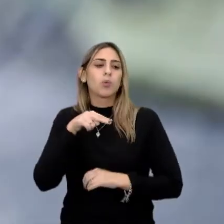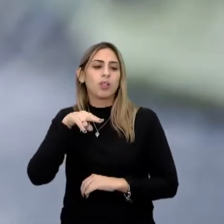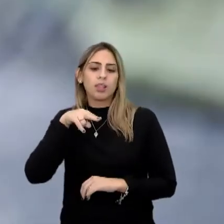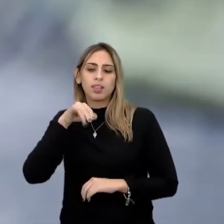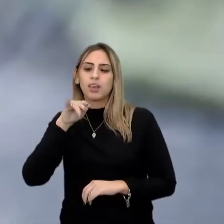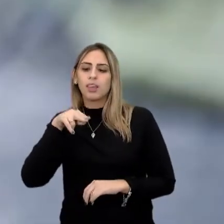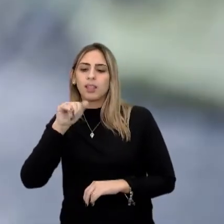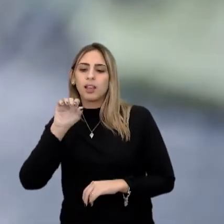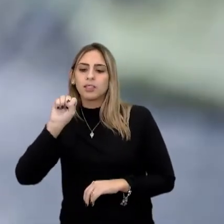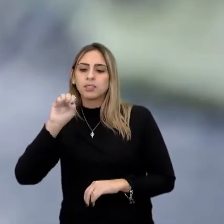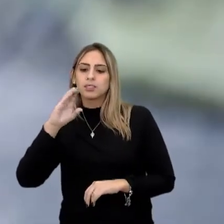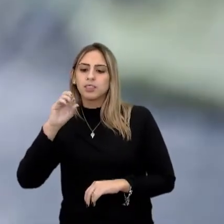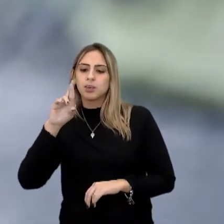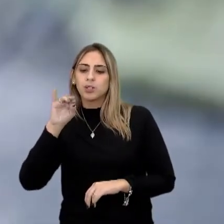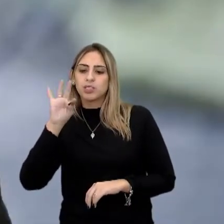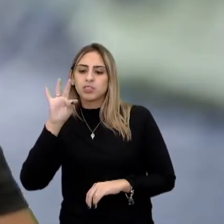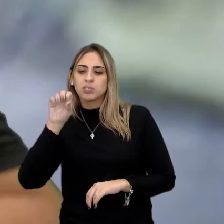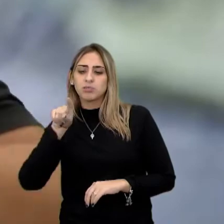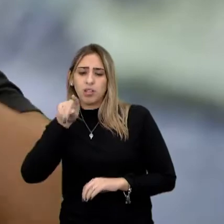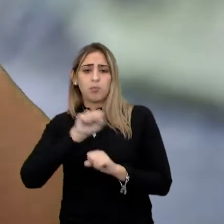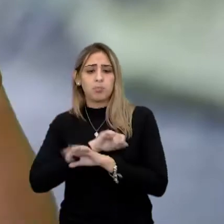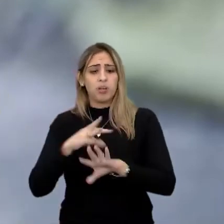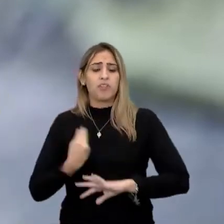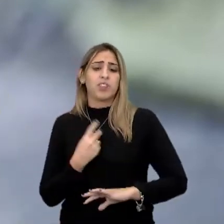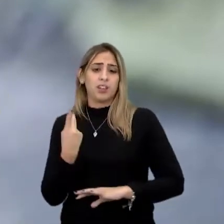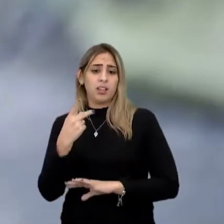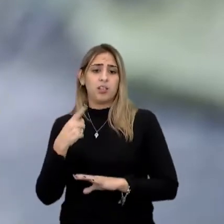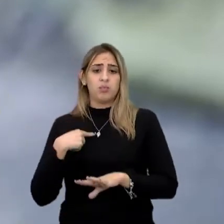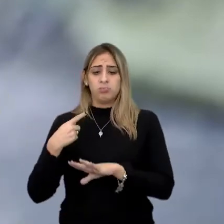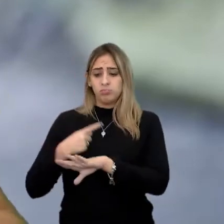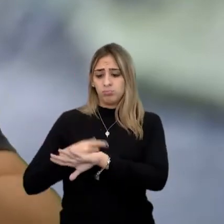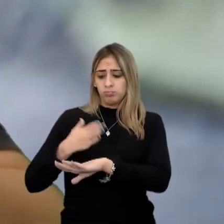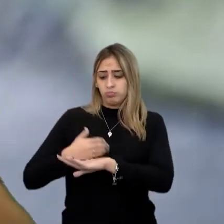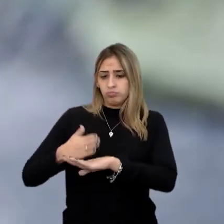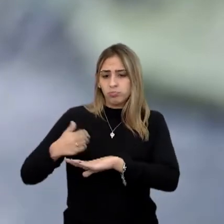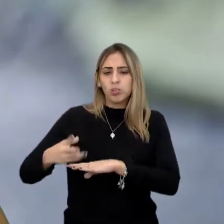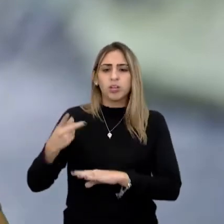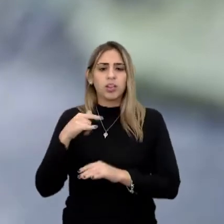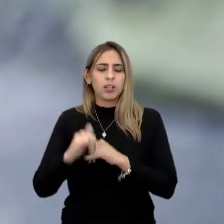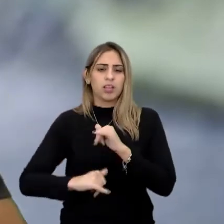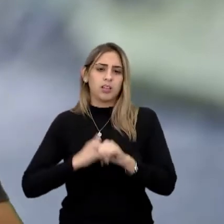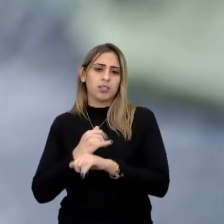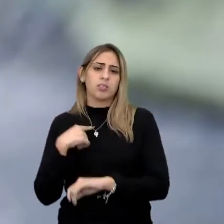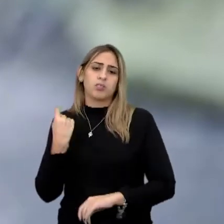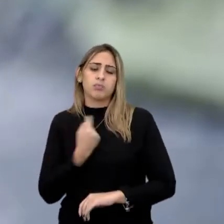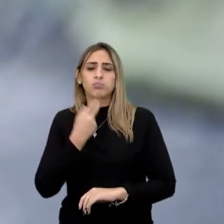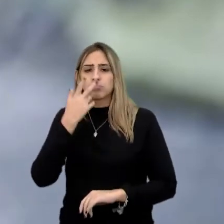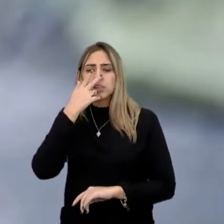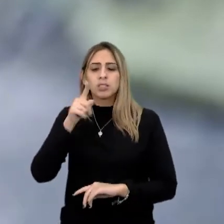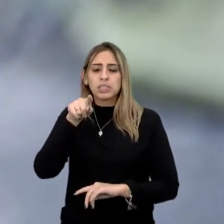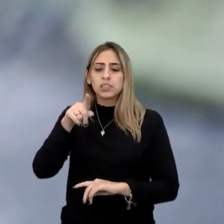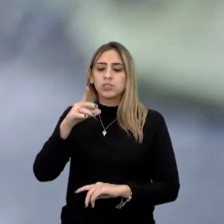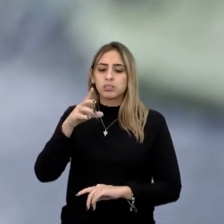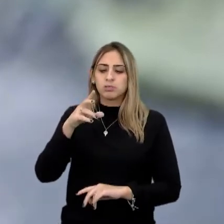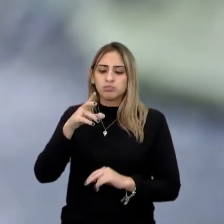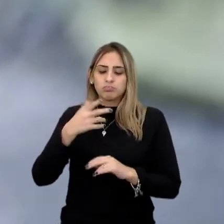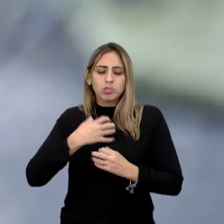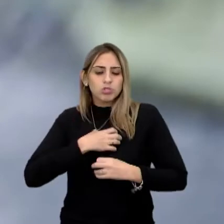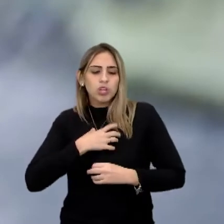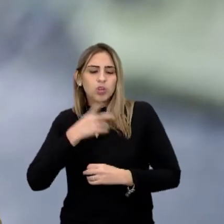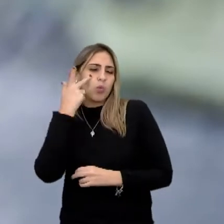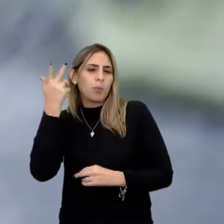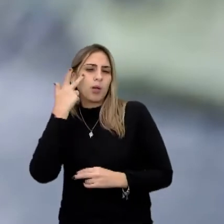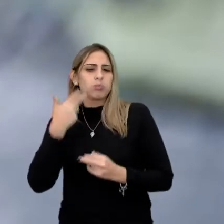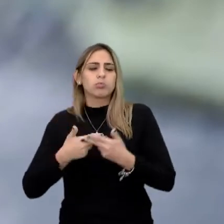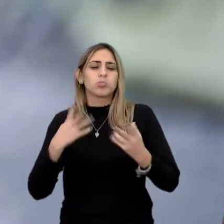compartilha a vida dela o tempo todo na internet. Entre muitas aspas, né? Então a gente acha que esse é o fluxo normal das coisas. Mas